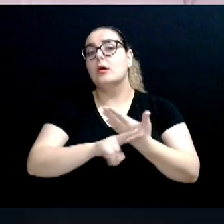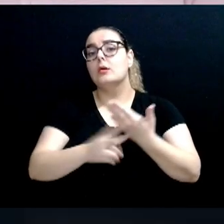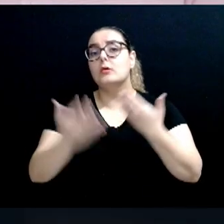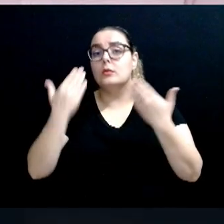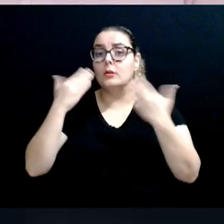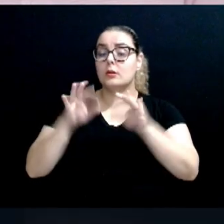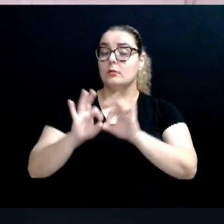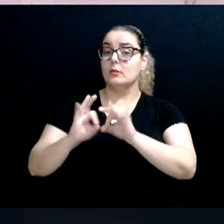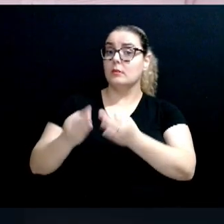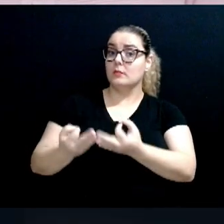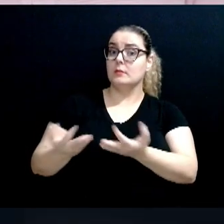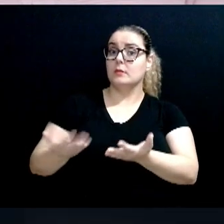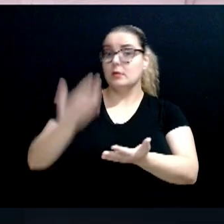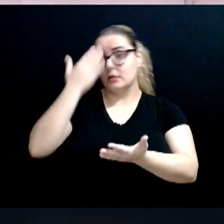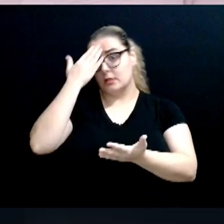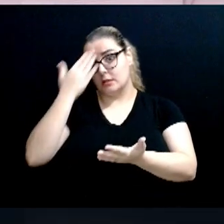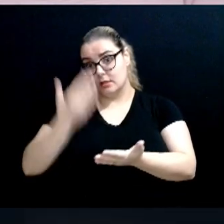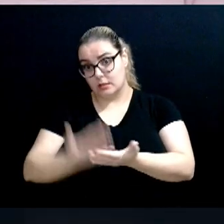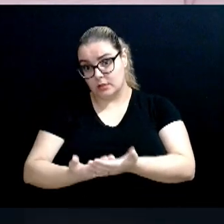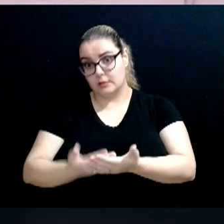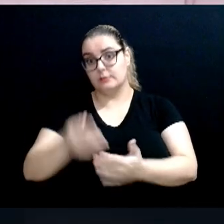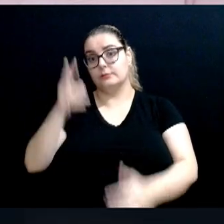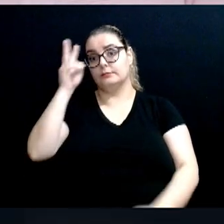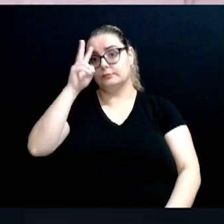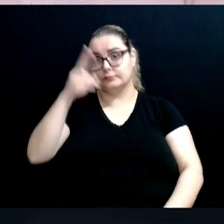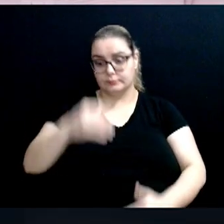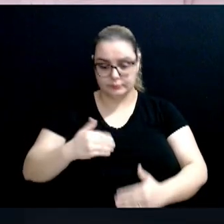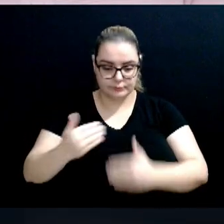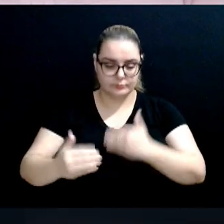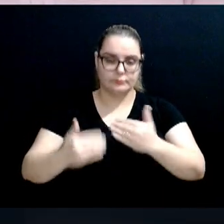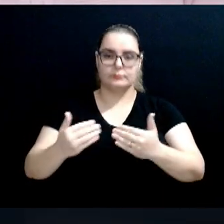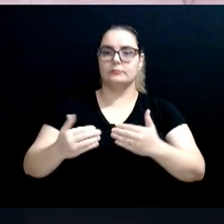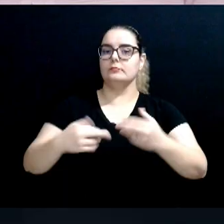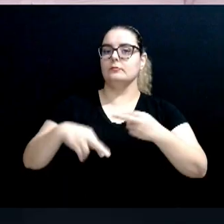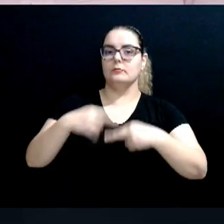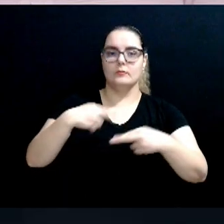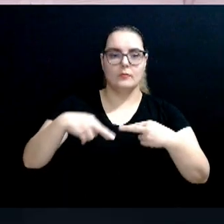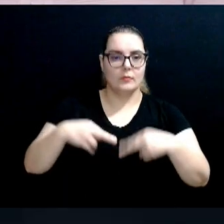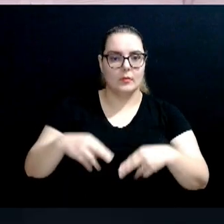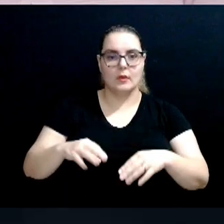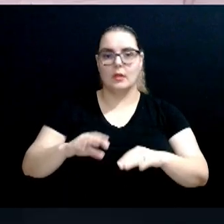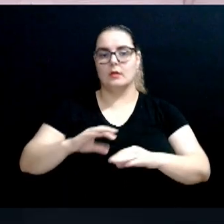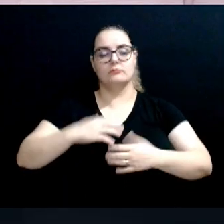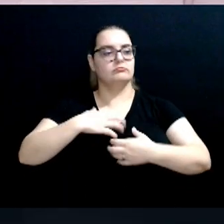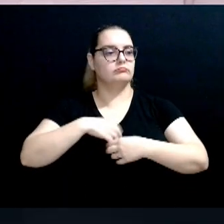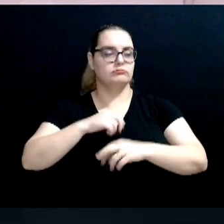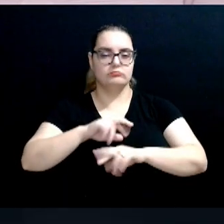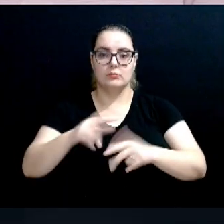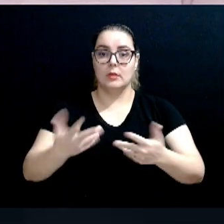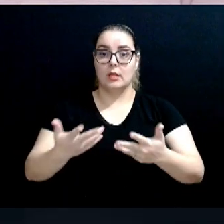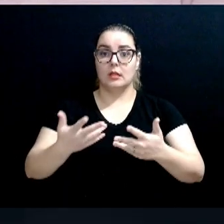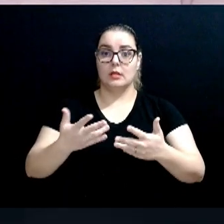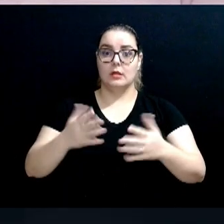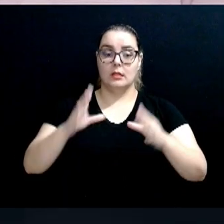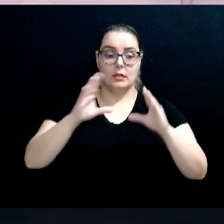que acreditou na história, desenvolveu laços afetivos, e aí, de repente, se depara com uma situação